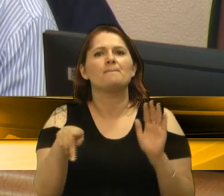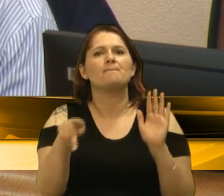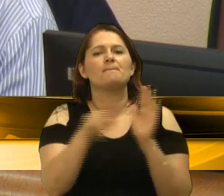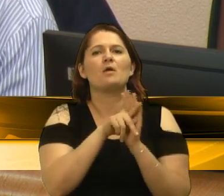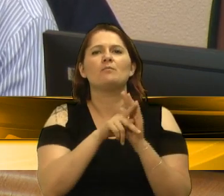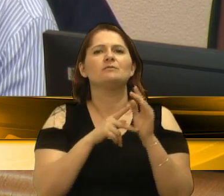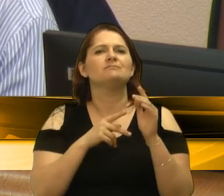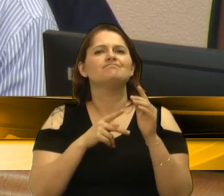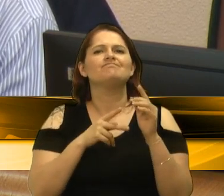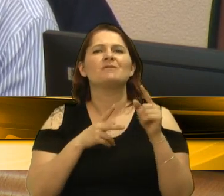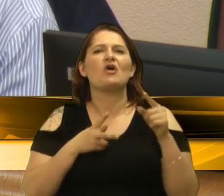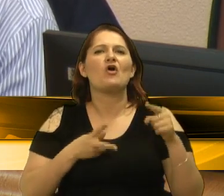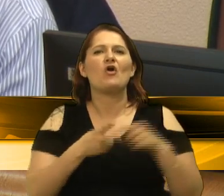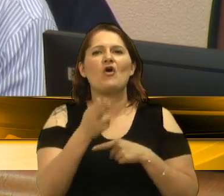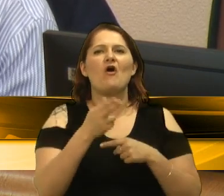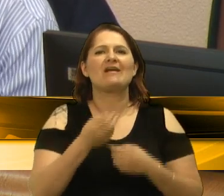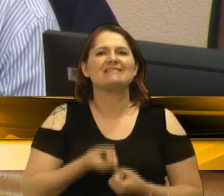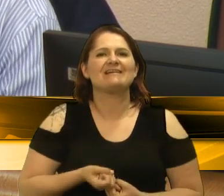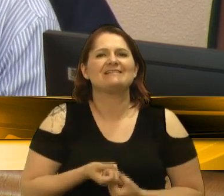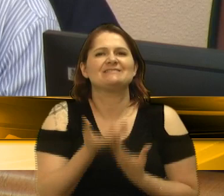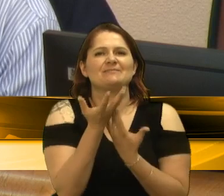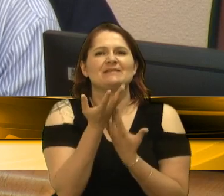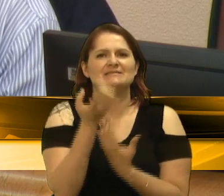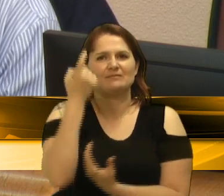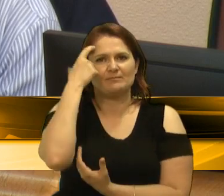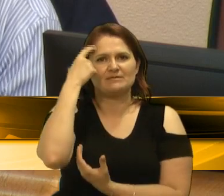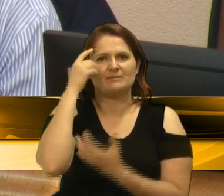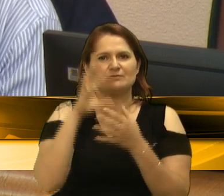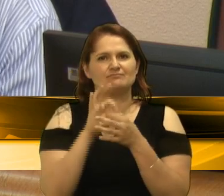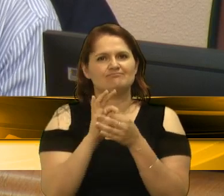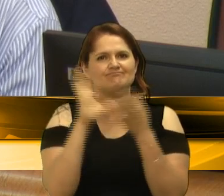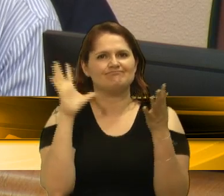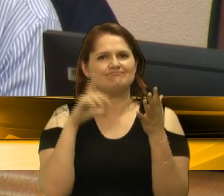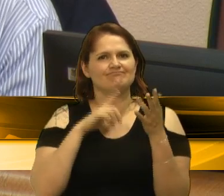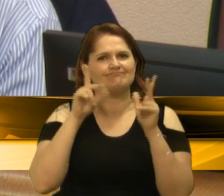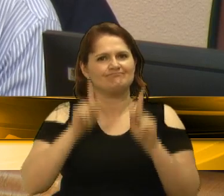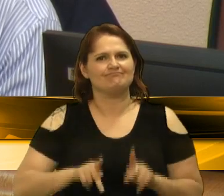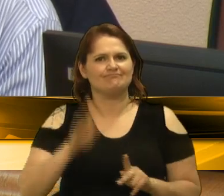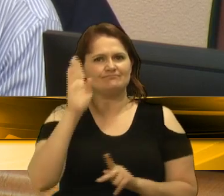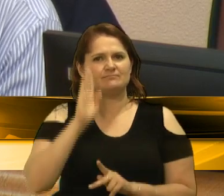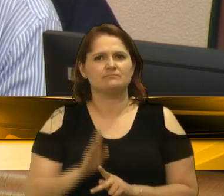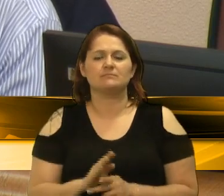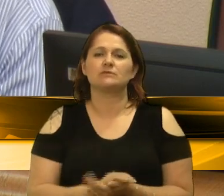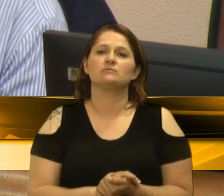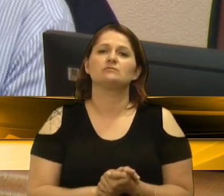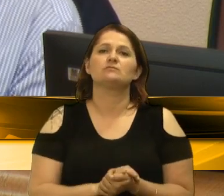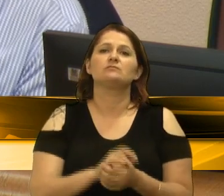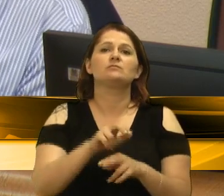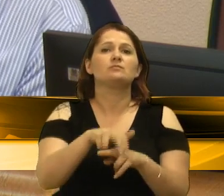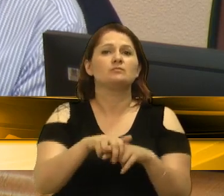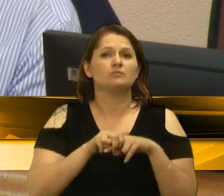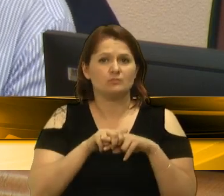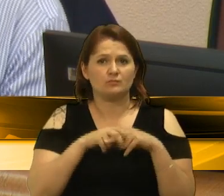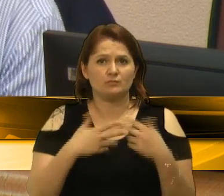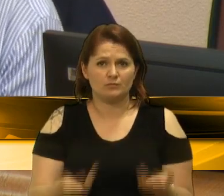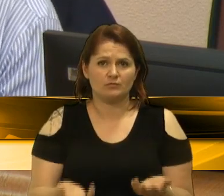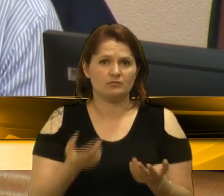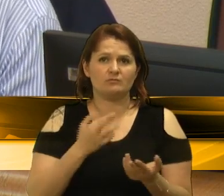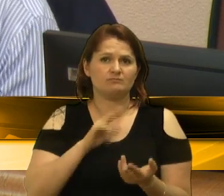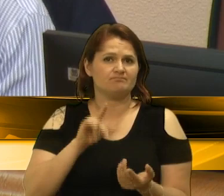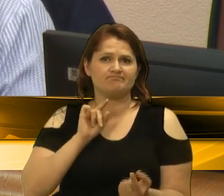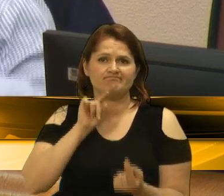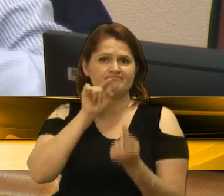do pensamento nas reuniões levadas a efeito nesses locais, porque as tornaria emudecidas sem qualquer eficácia para os propósitos